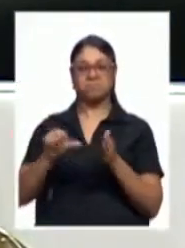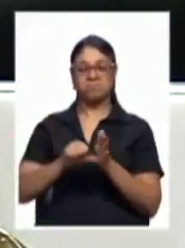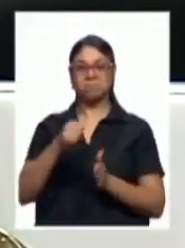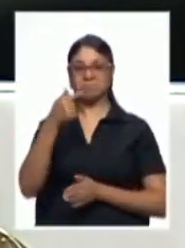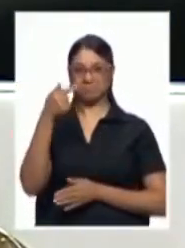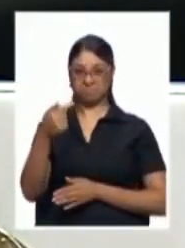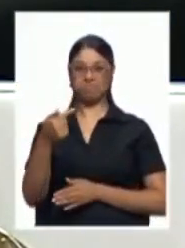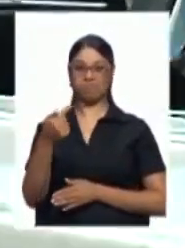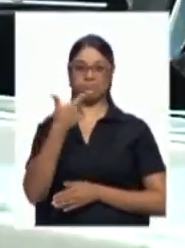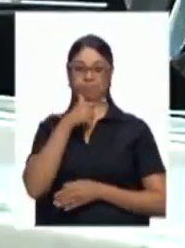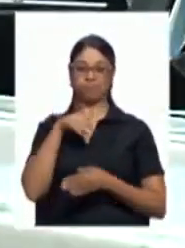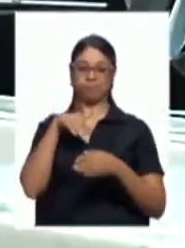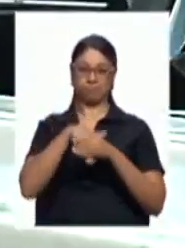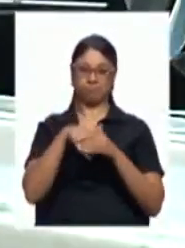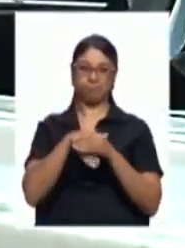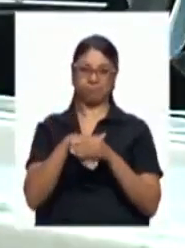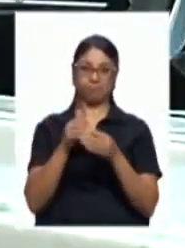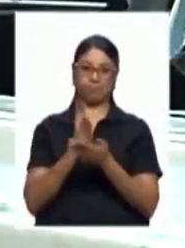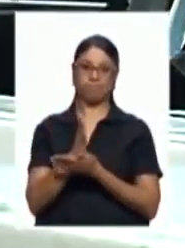mandato.